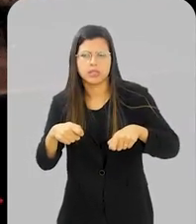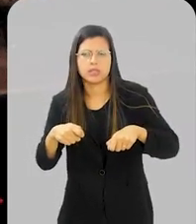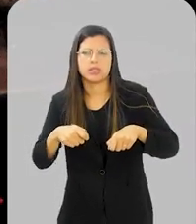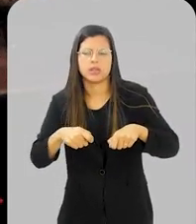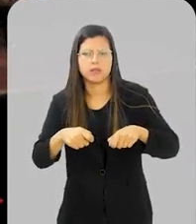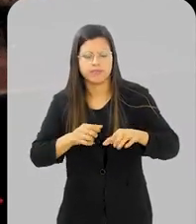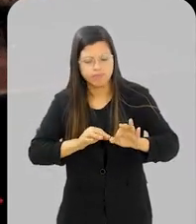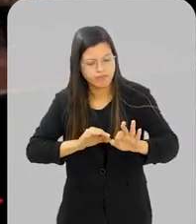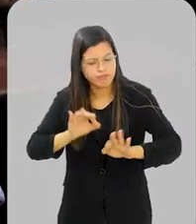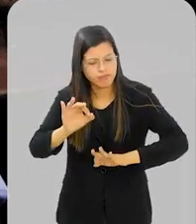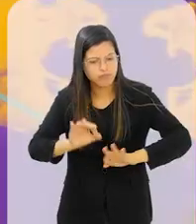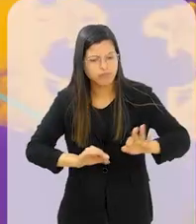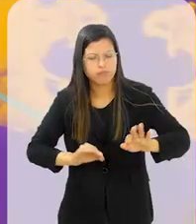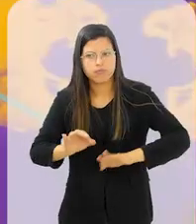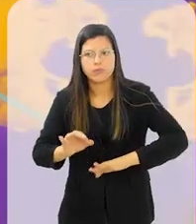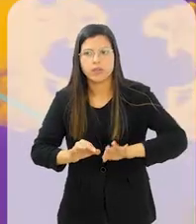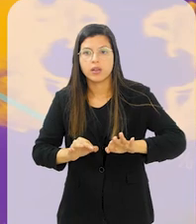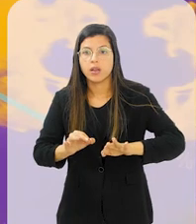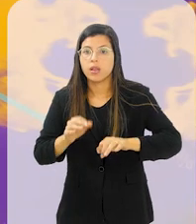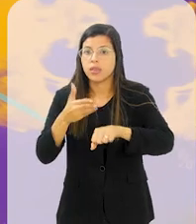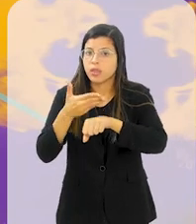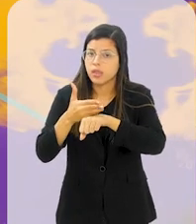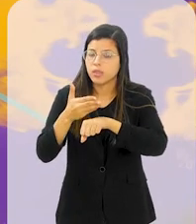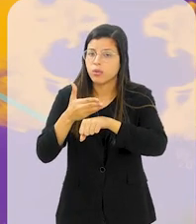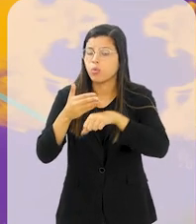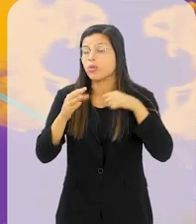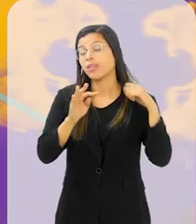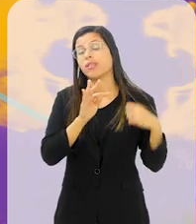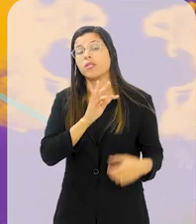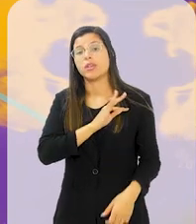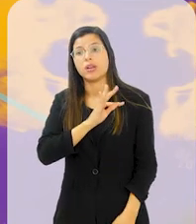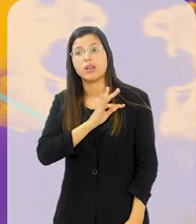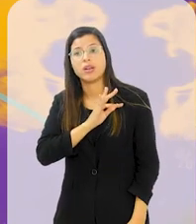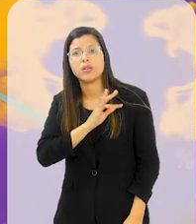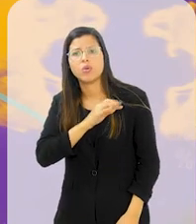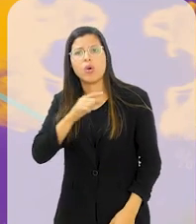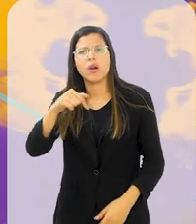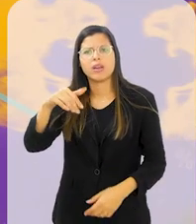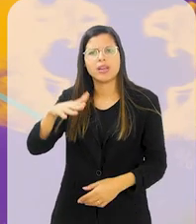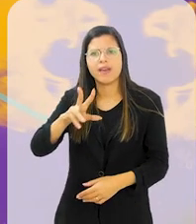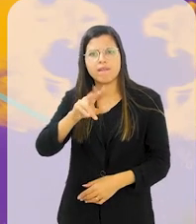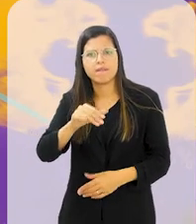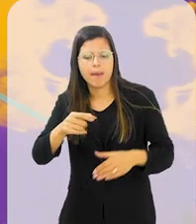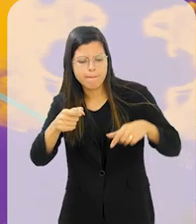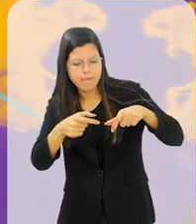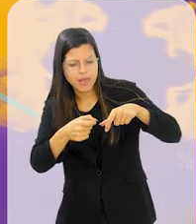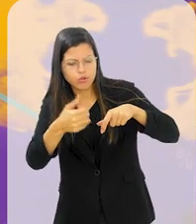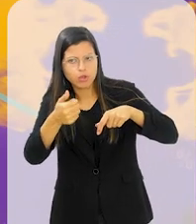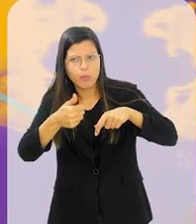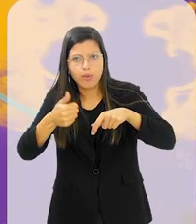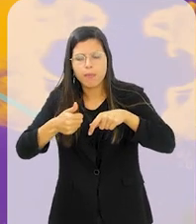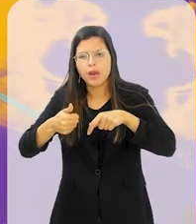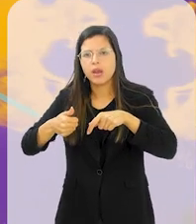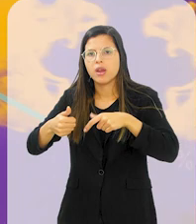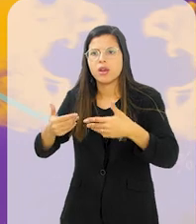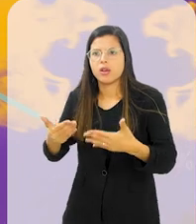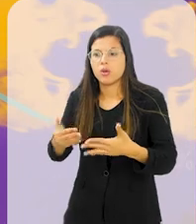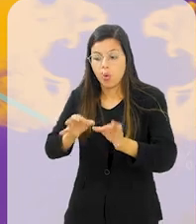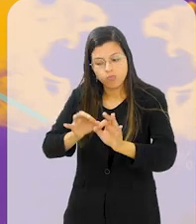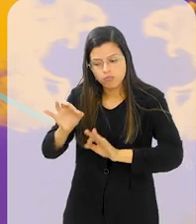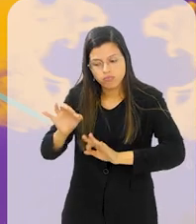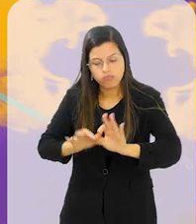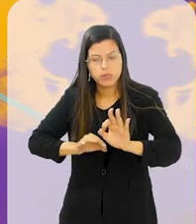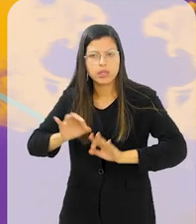Planejamento faz parte do treinador. Quem vai bater o primeiro pênalti, vamos fazer isso, vamos fazer